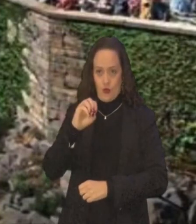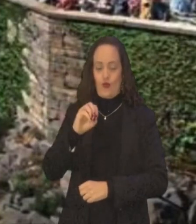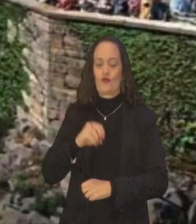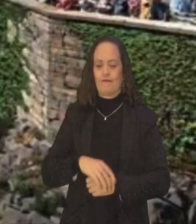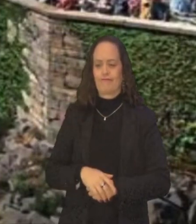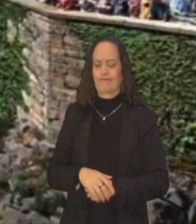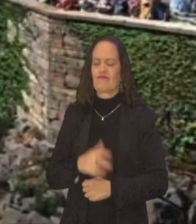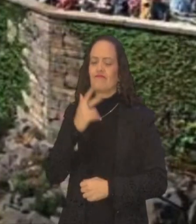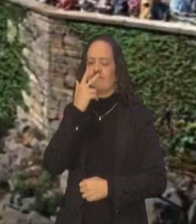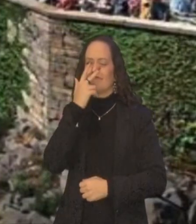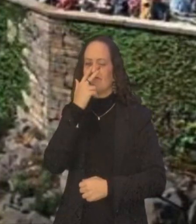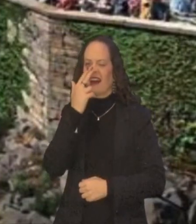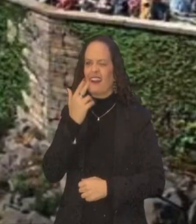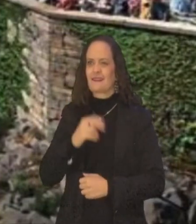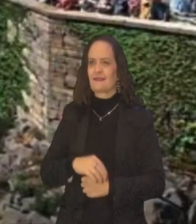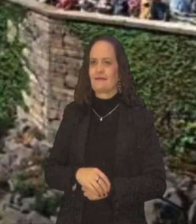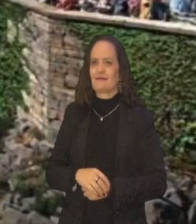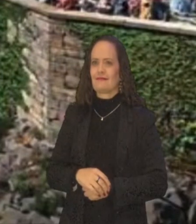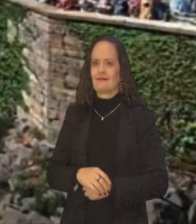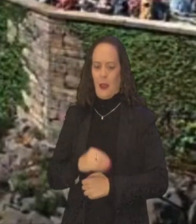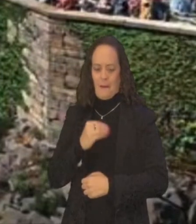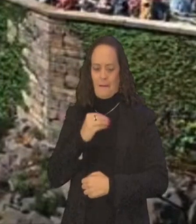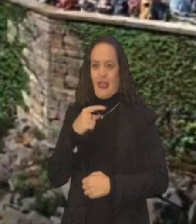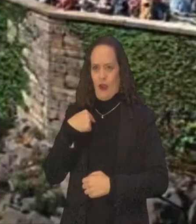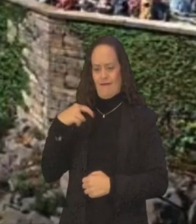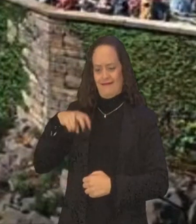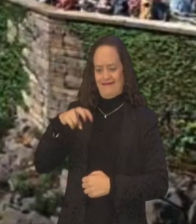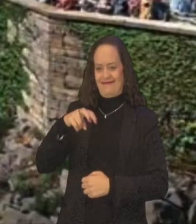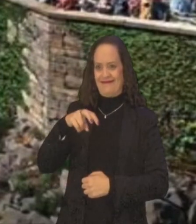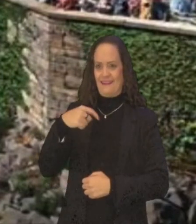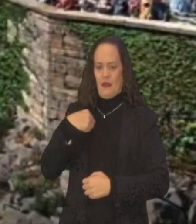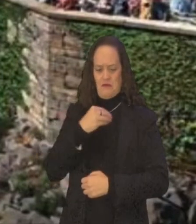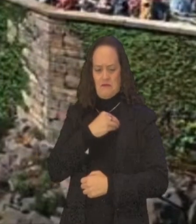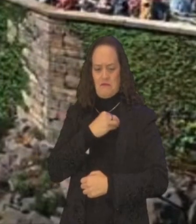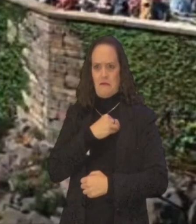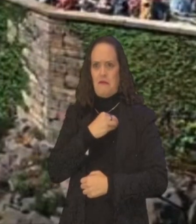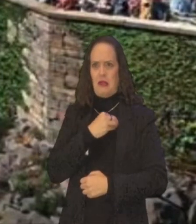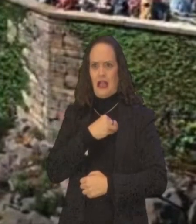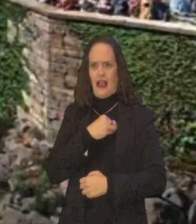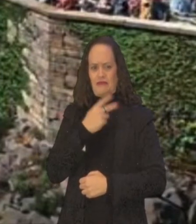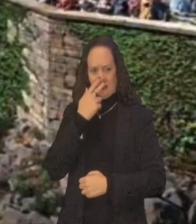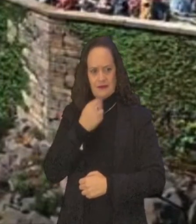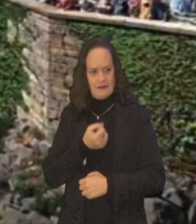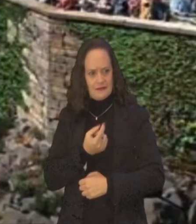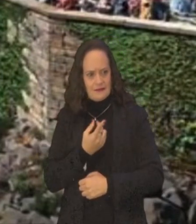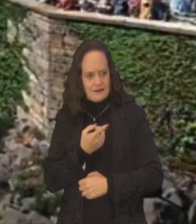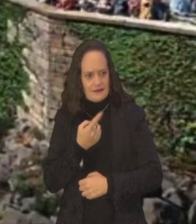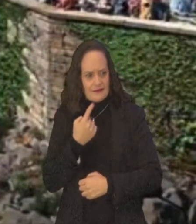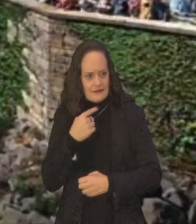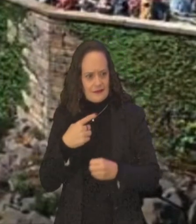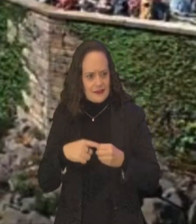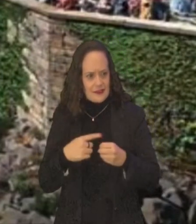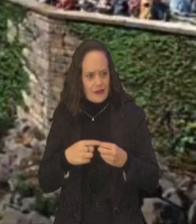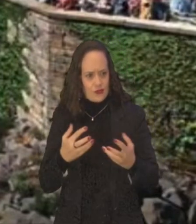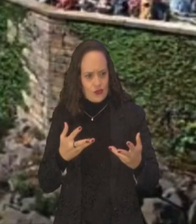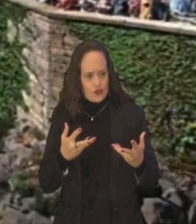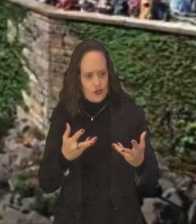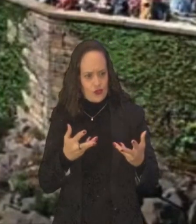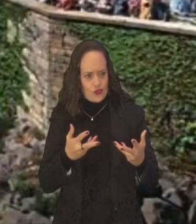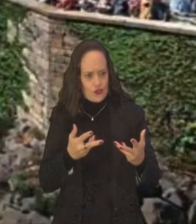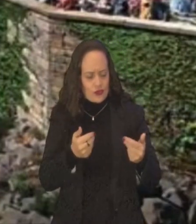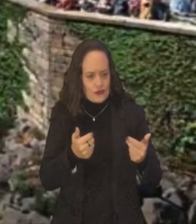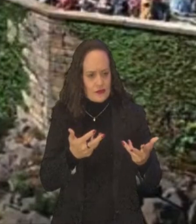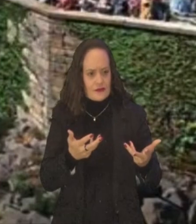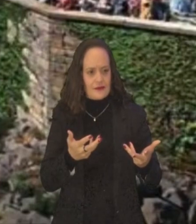é caminhar pelo lado dessa história, porque é uma história riquíssima, é algo